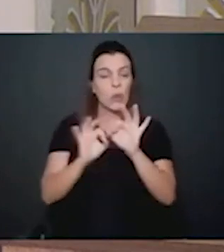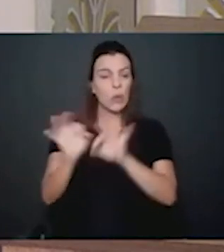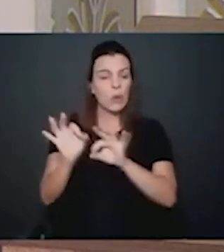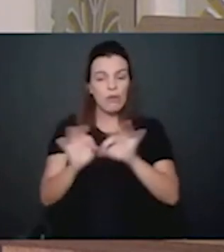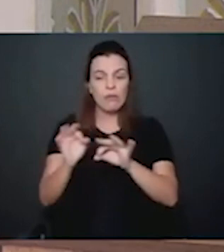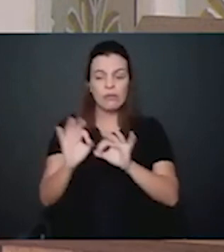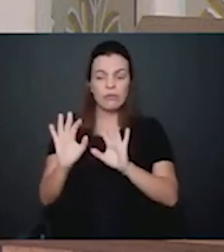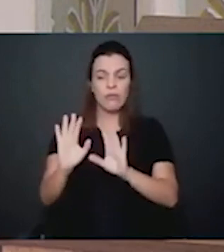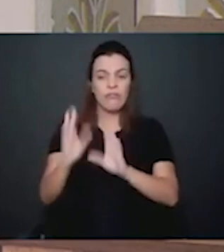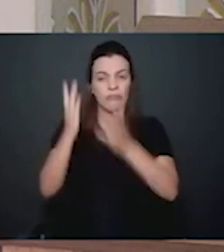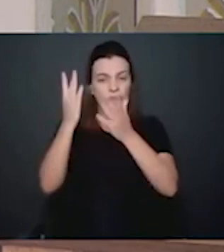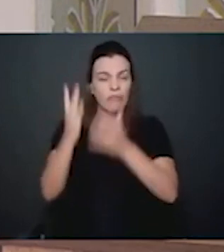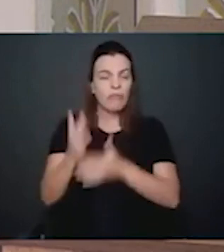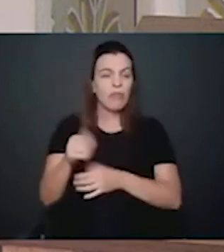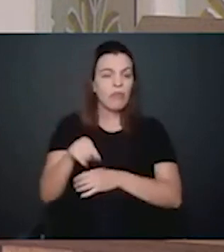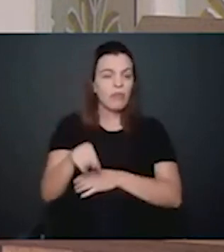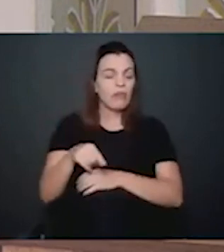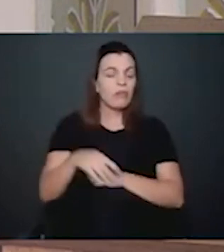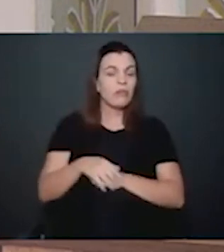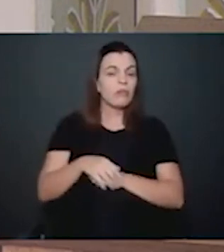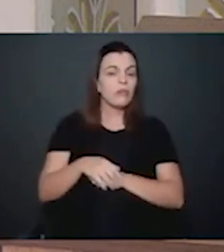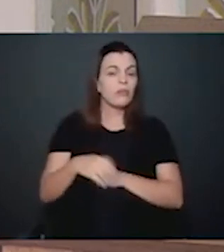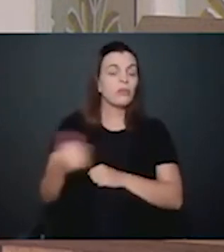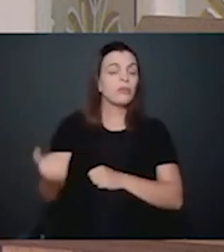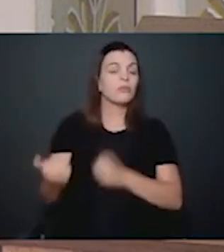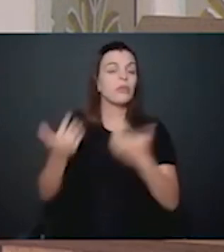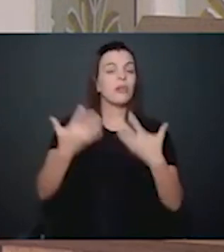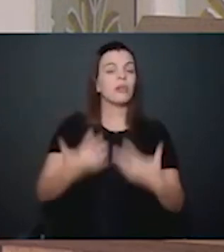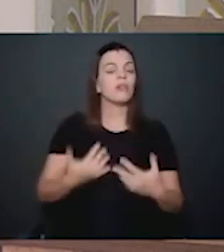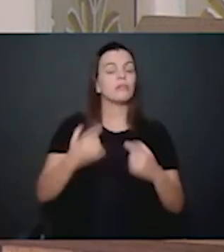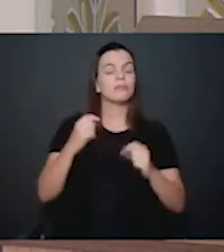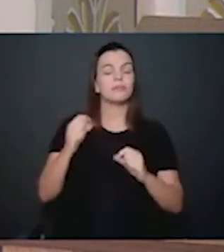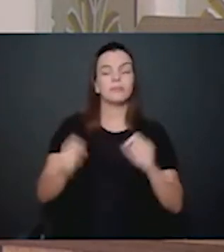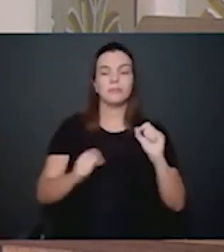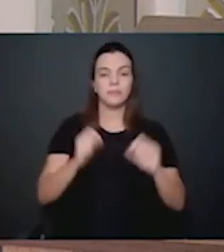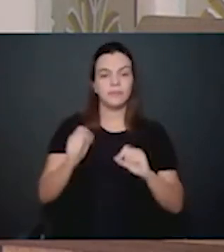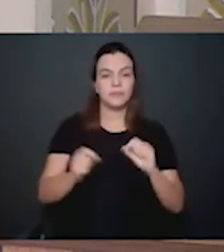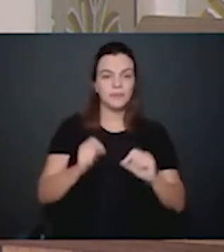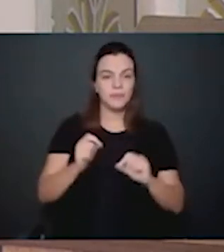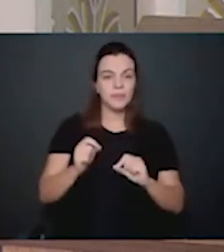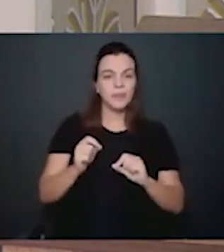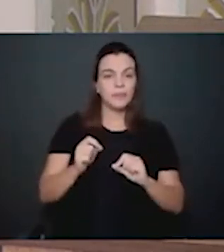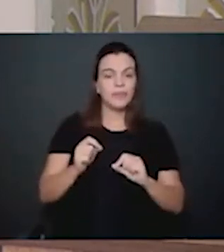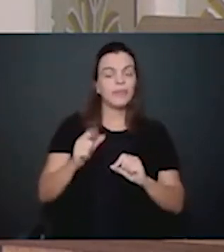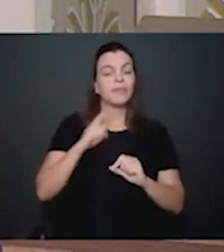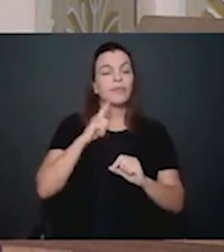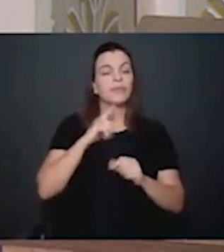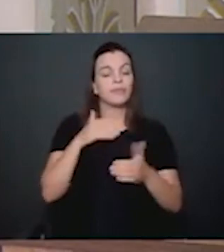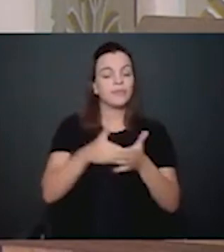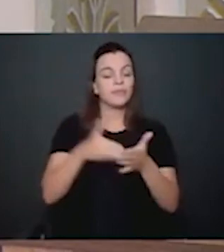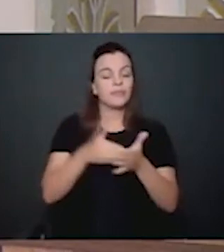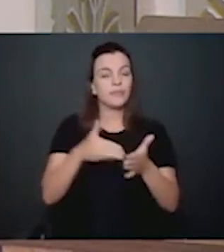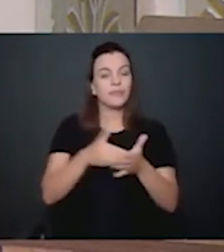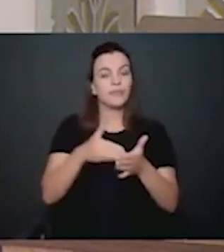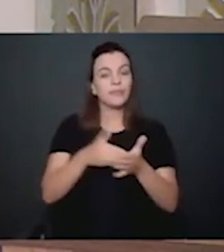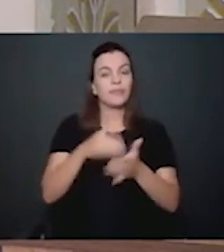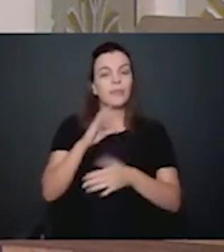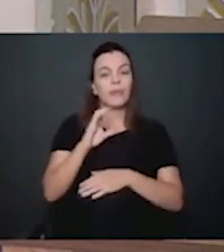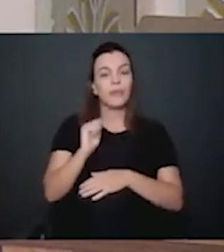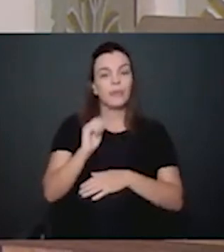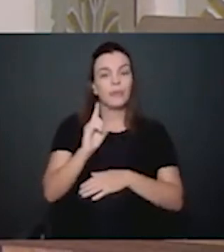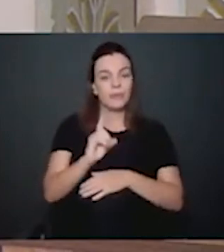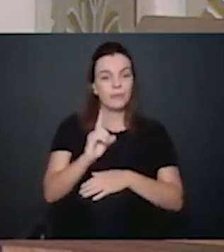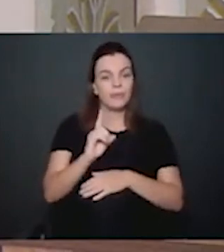rua relatando as imposições que estão sendo estabelecidas pela Caixa que é um órgão responsável